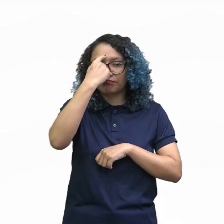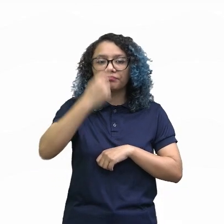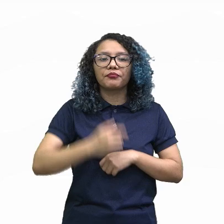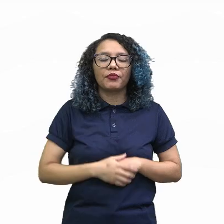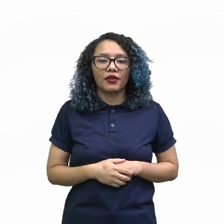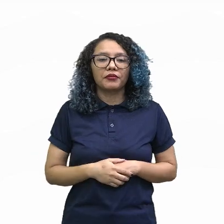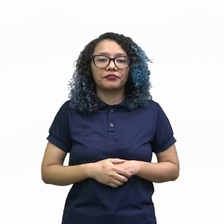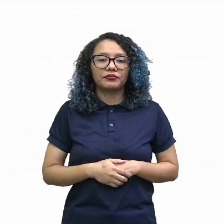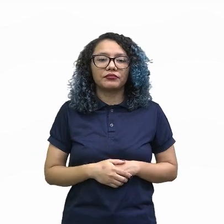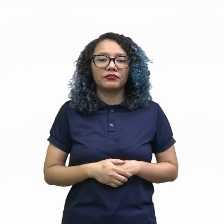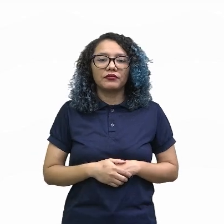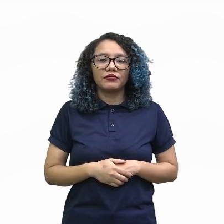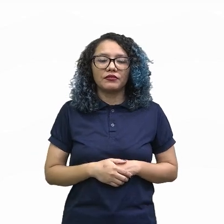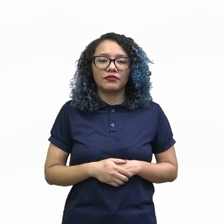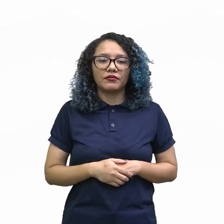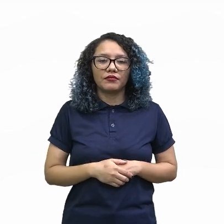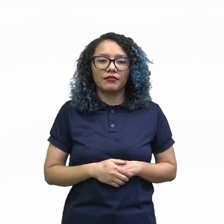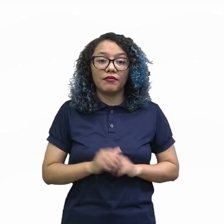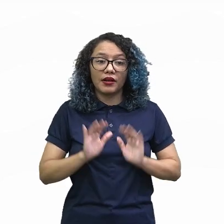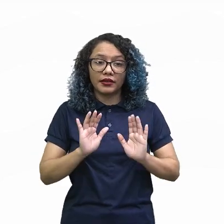Legalmente, ela foi